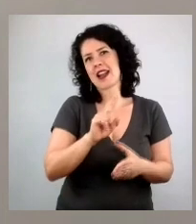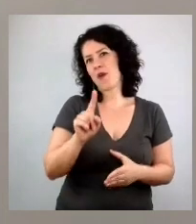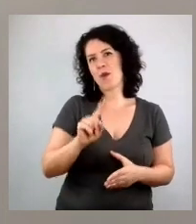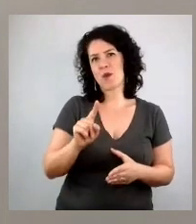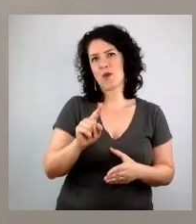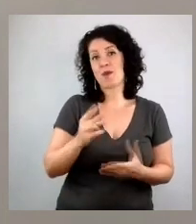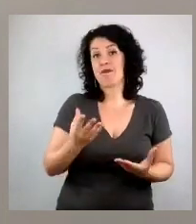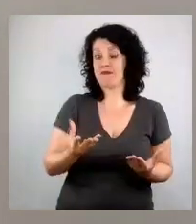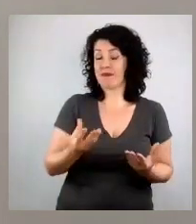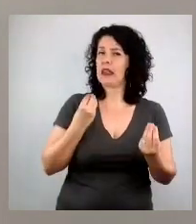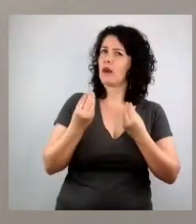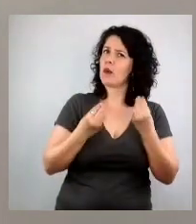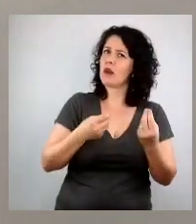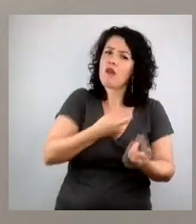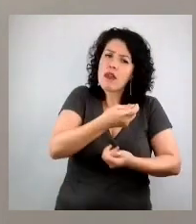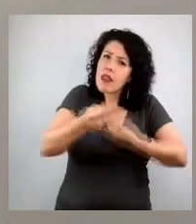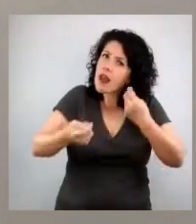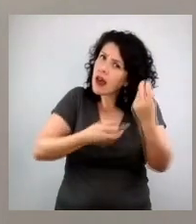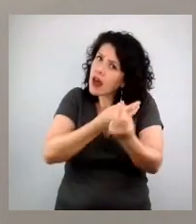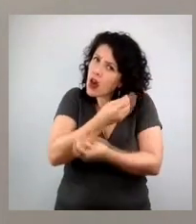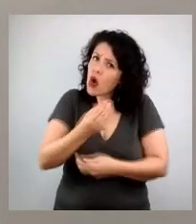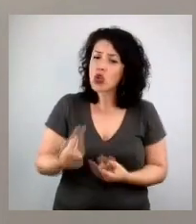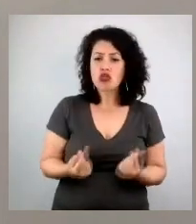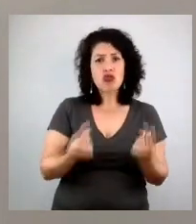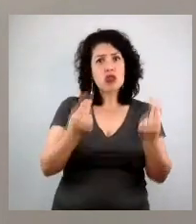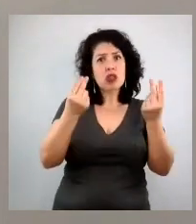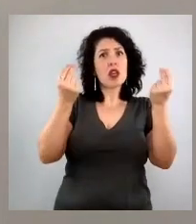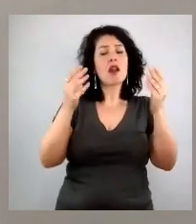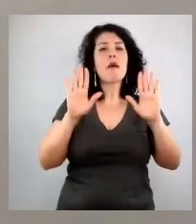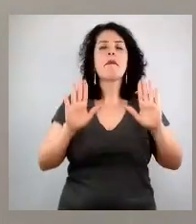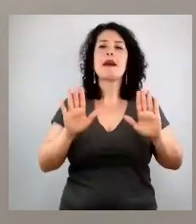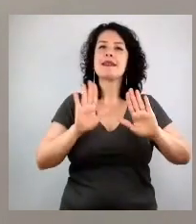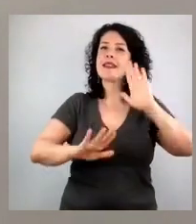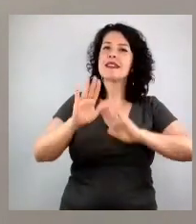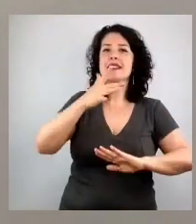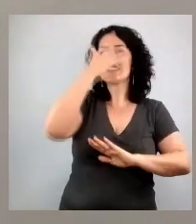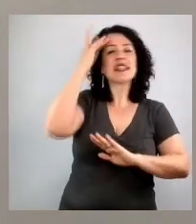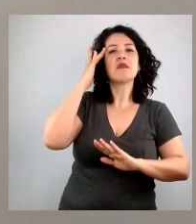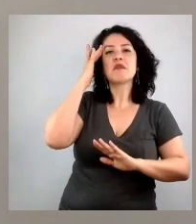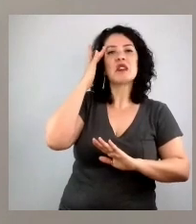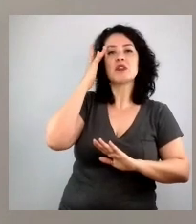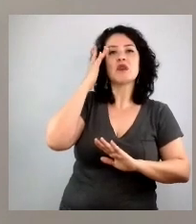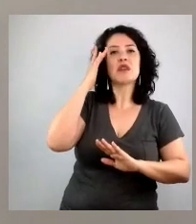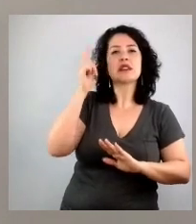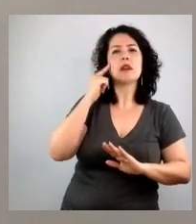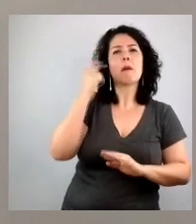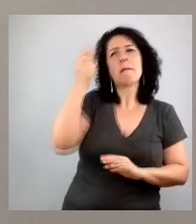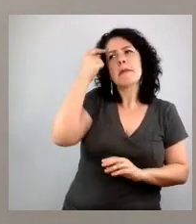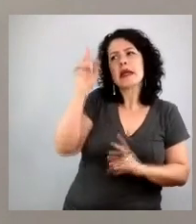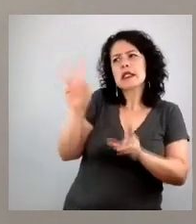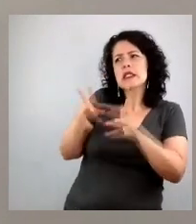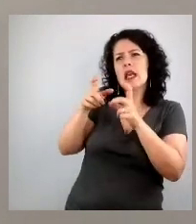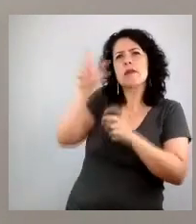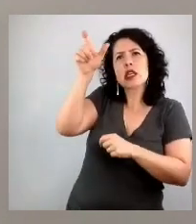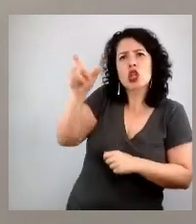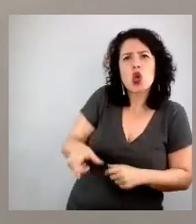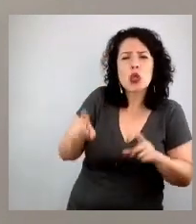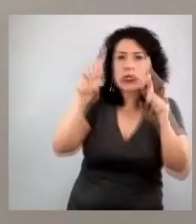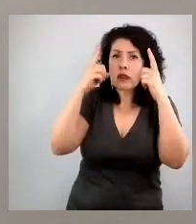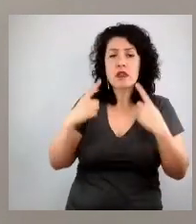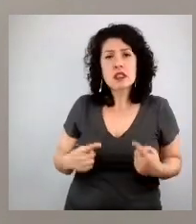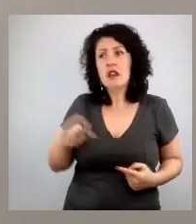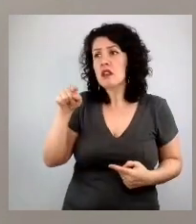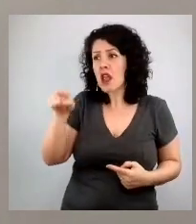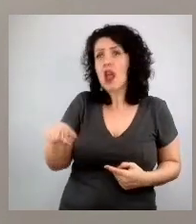falando de dinheiro, e ainda assim as pessoas não consideram a gente capaz de consumir, de contratar serviços, produtos e